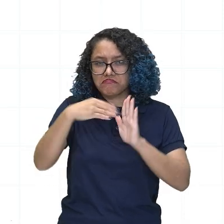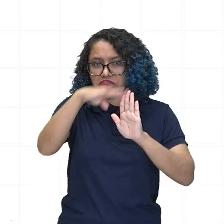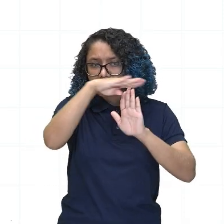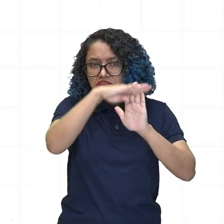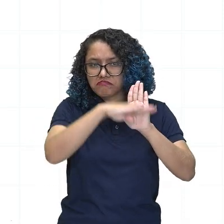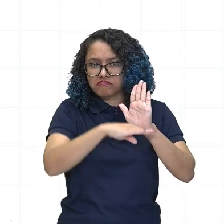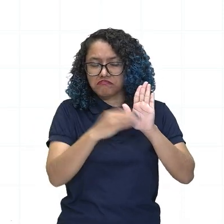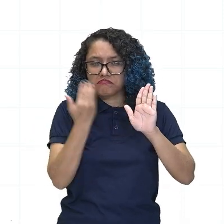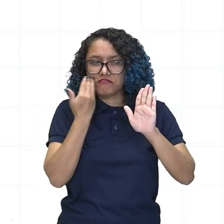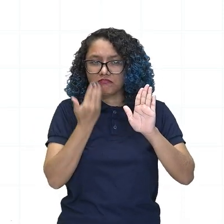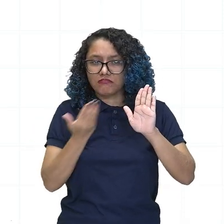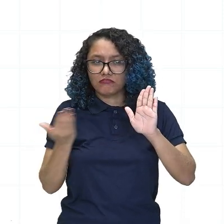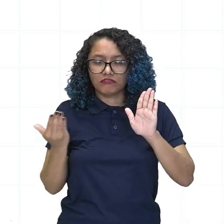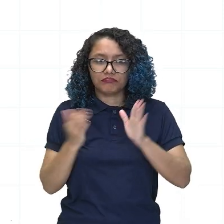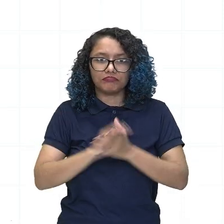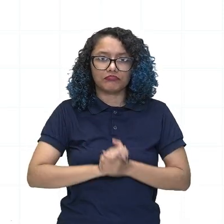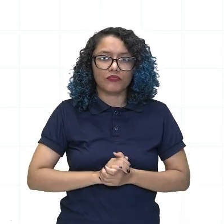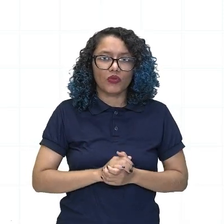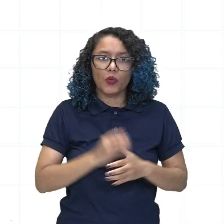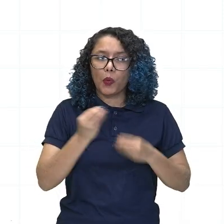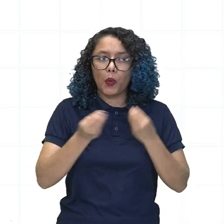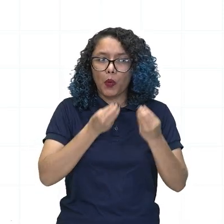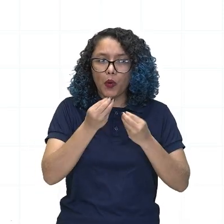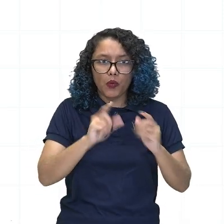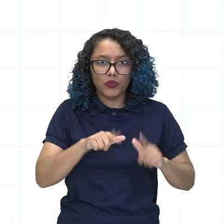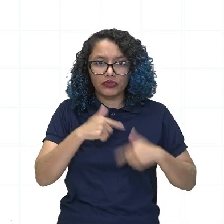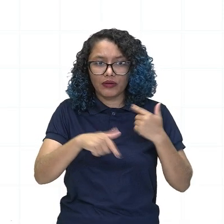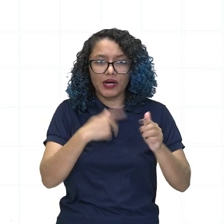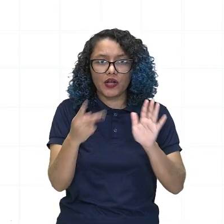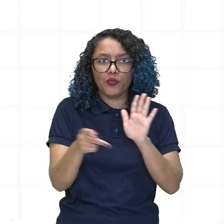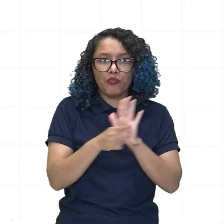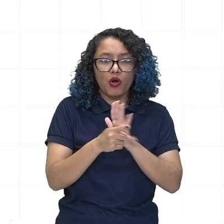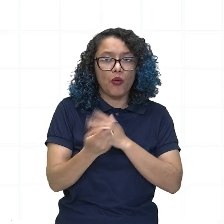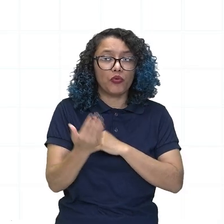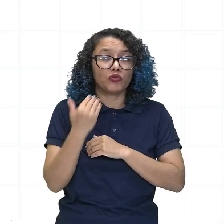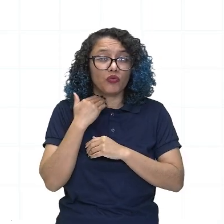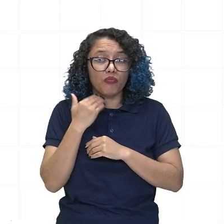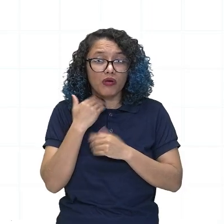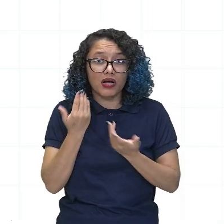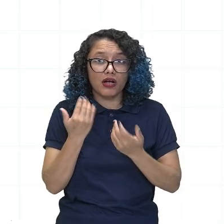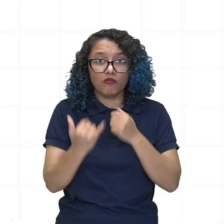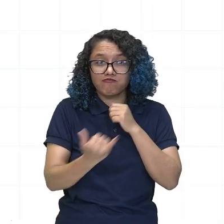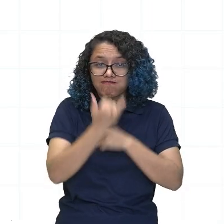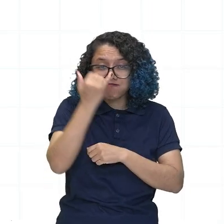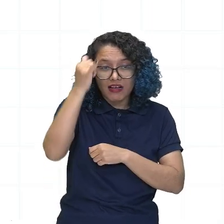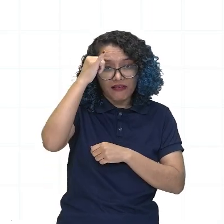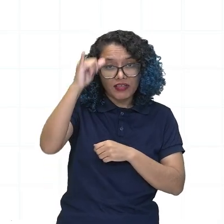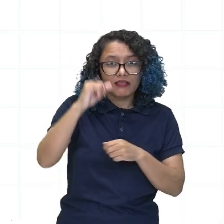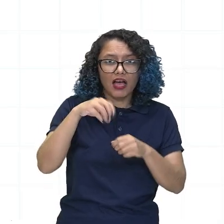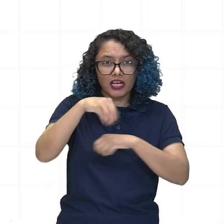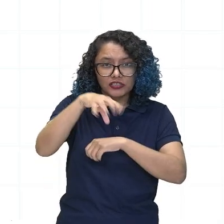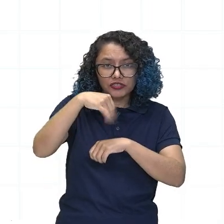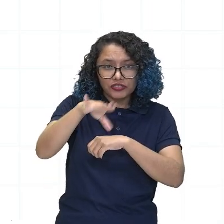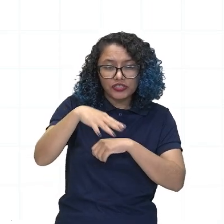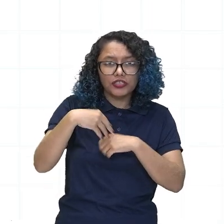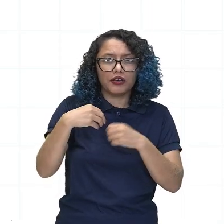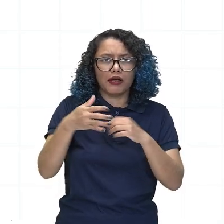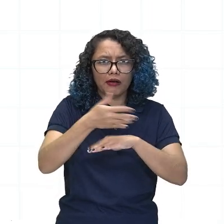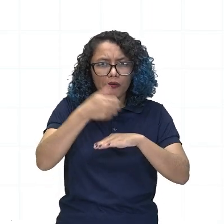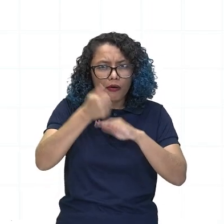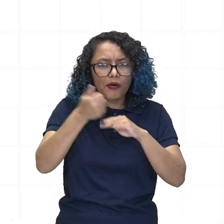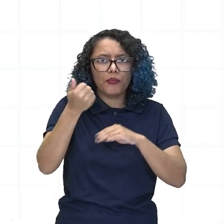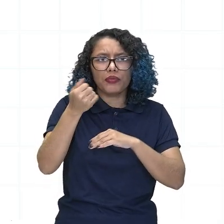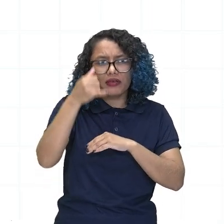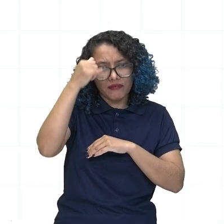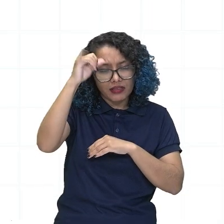Banco Central na prevenção de golpes e fraudes, dicas gerais para evitar golpes, vítima fez um Pix